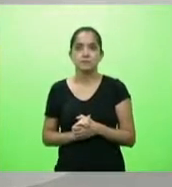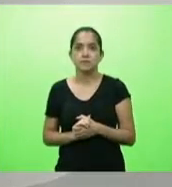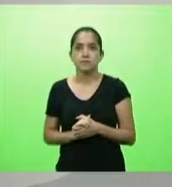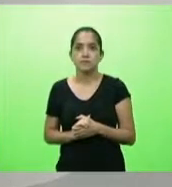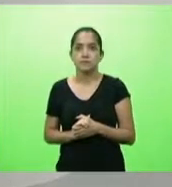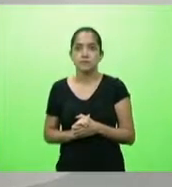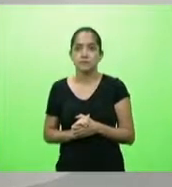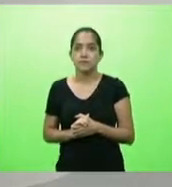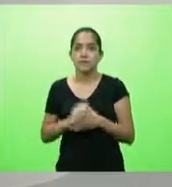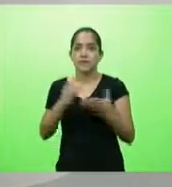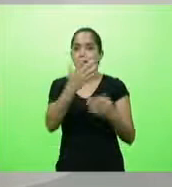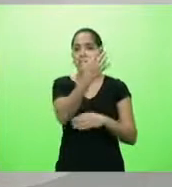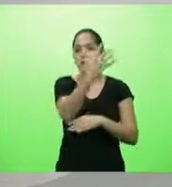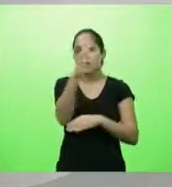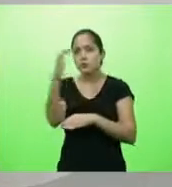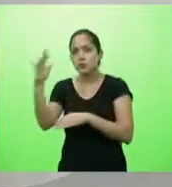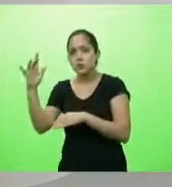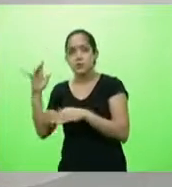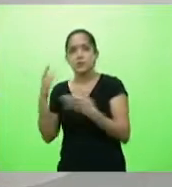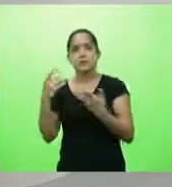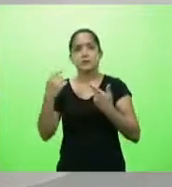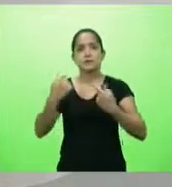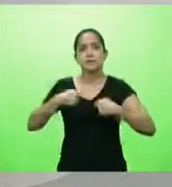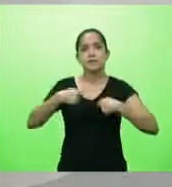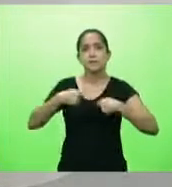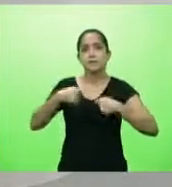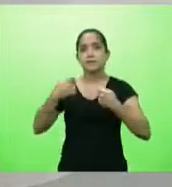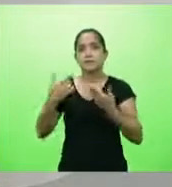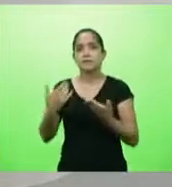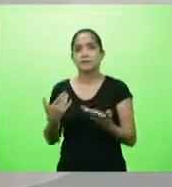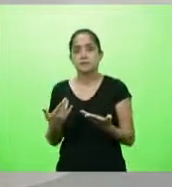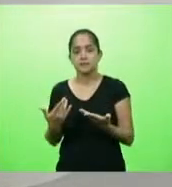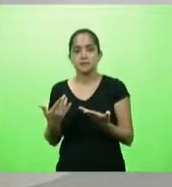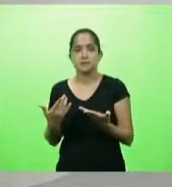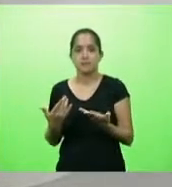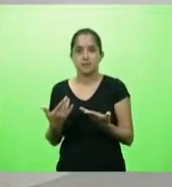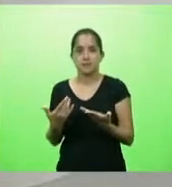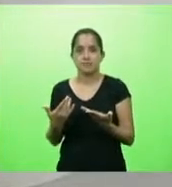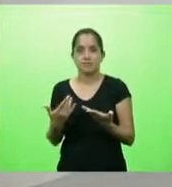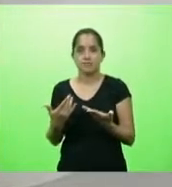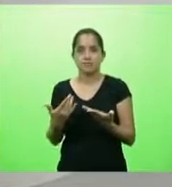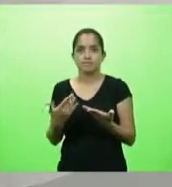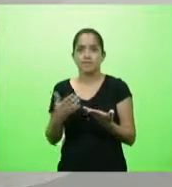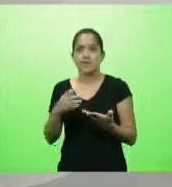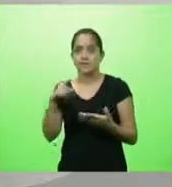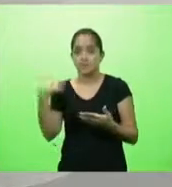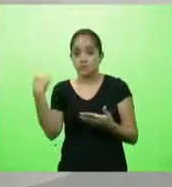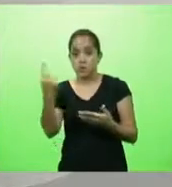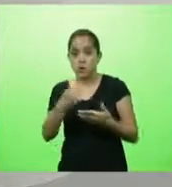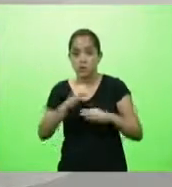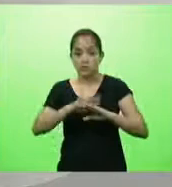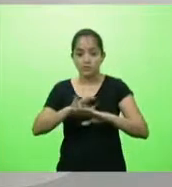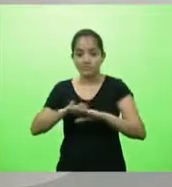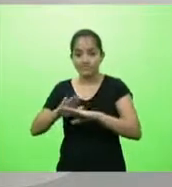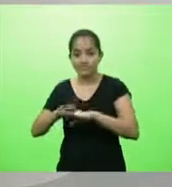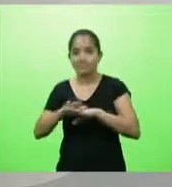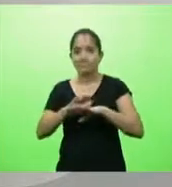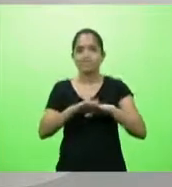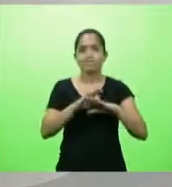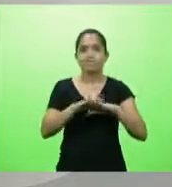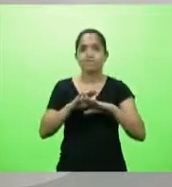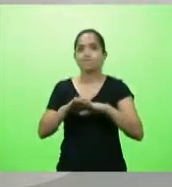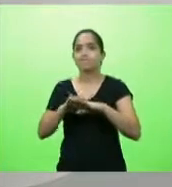E a natureza, ela depende exclusivamente da nossa voz para se fazer ouvir, para se